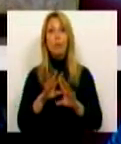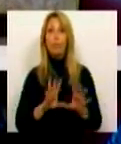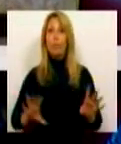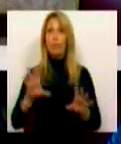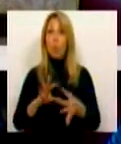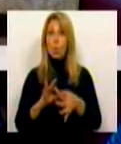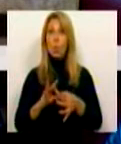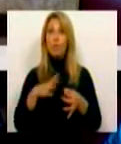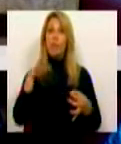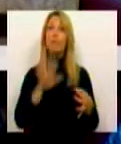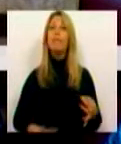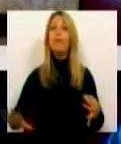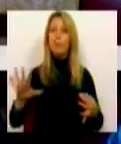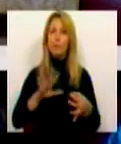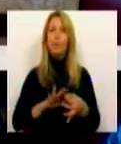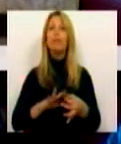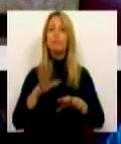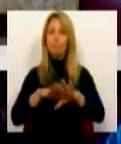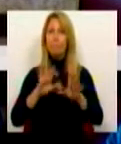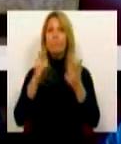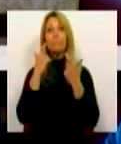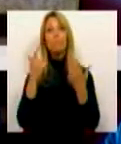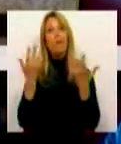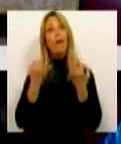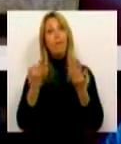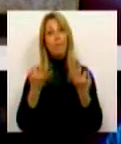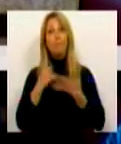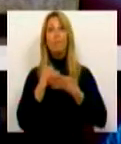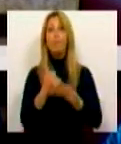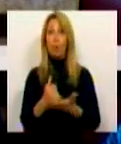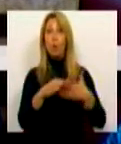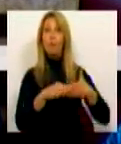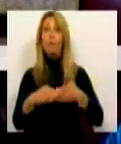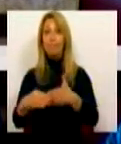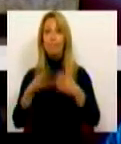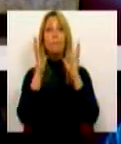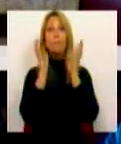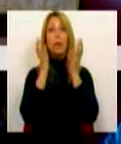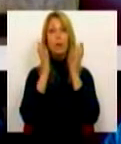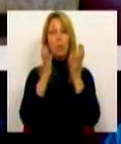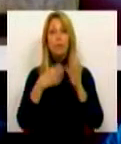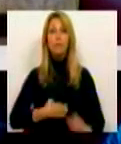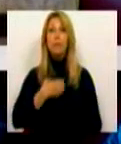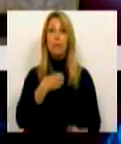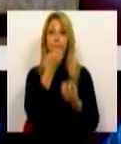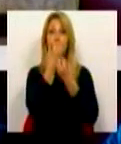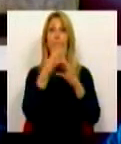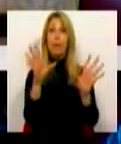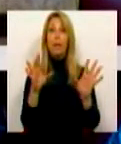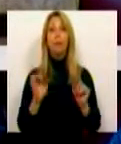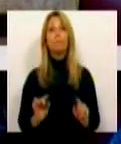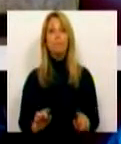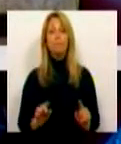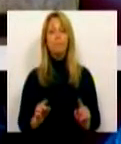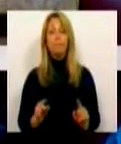nacional, muito deve ao contributo liderante de Mário Soares. O sentimento de perda é, assim,